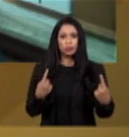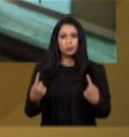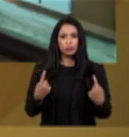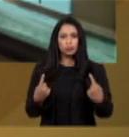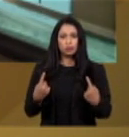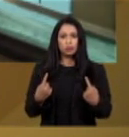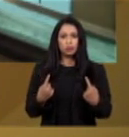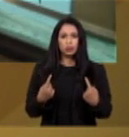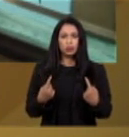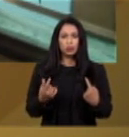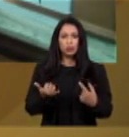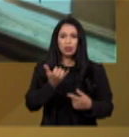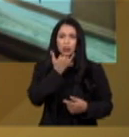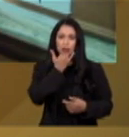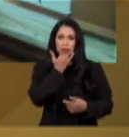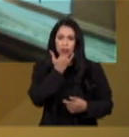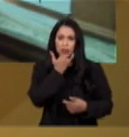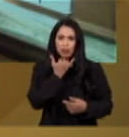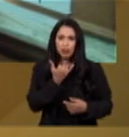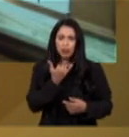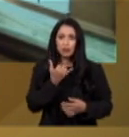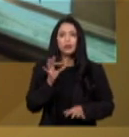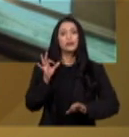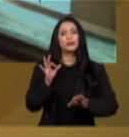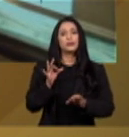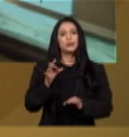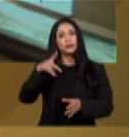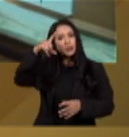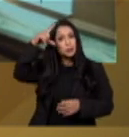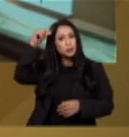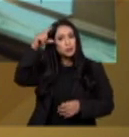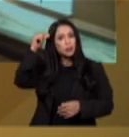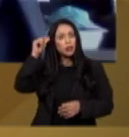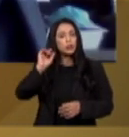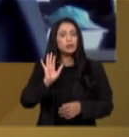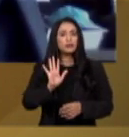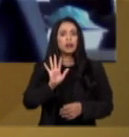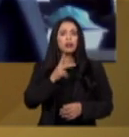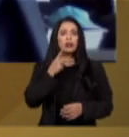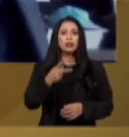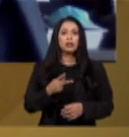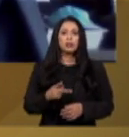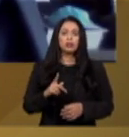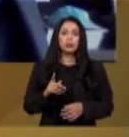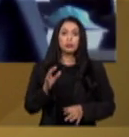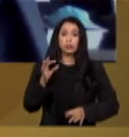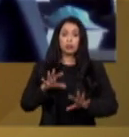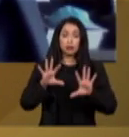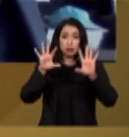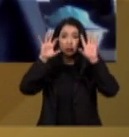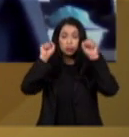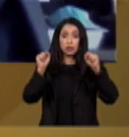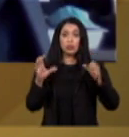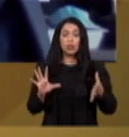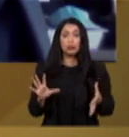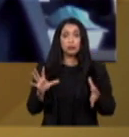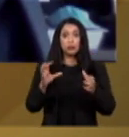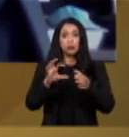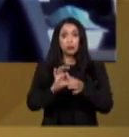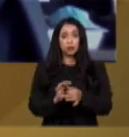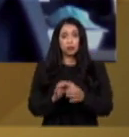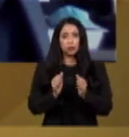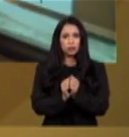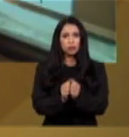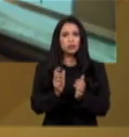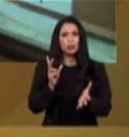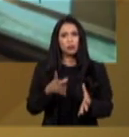incrível pelos jurisdicionados, de uma maneira geral. E pelos tribunais que vão ficar vinculados. Portanto, eu